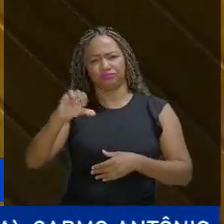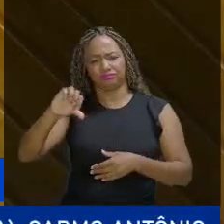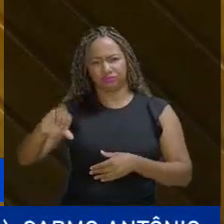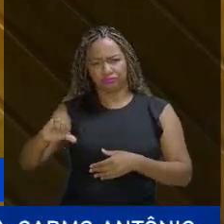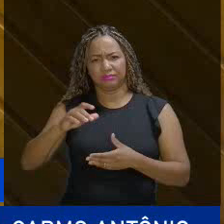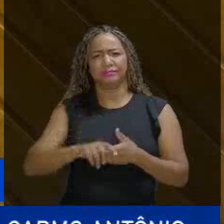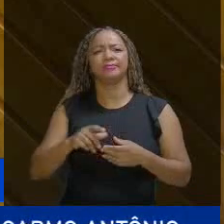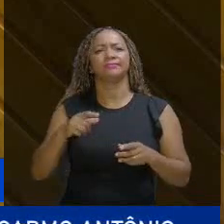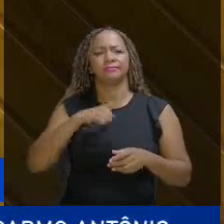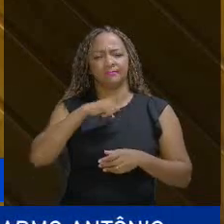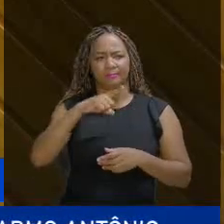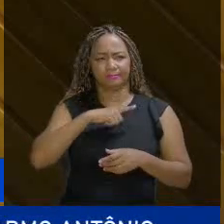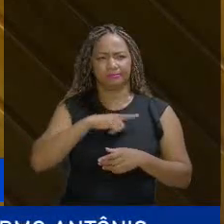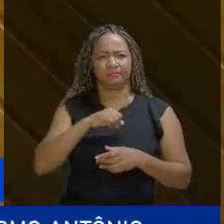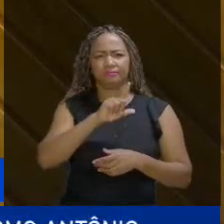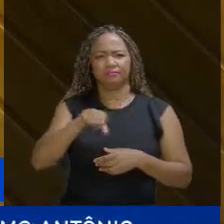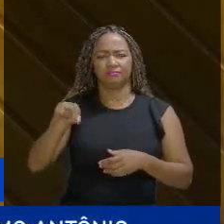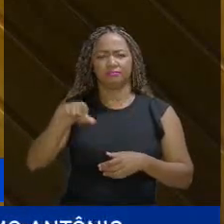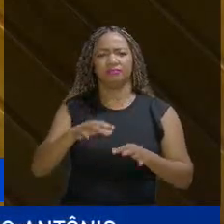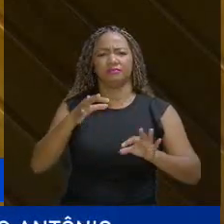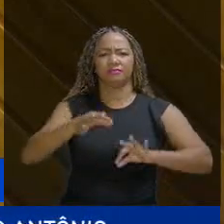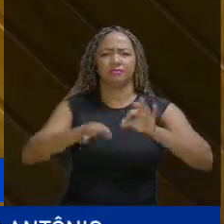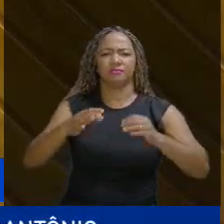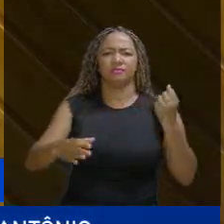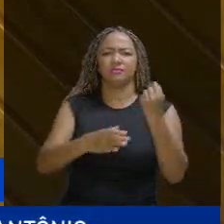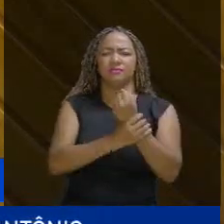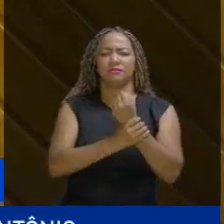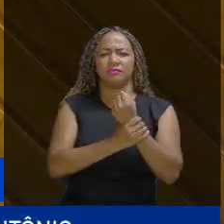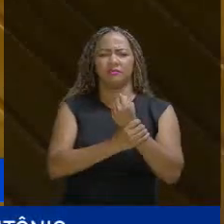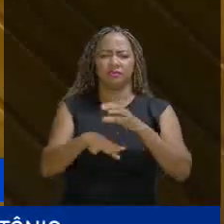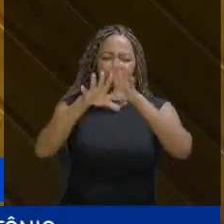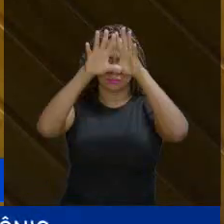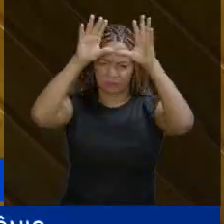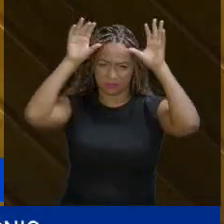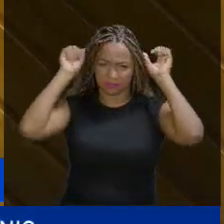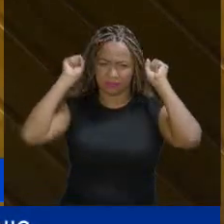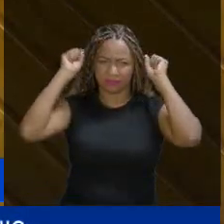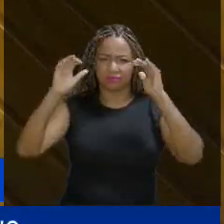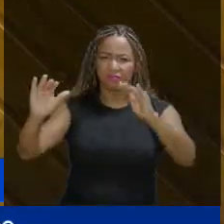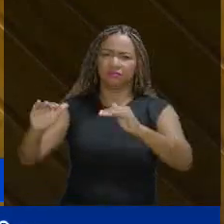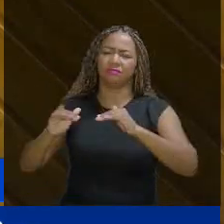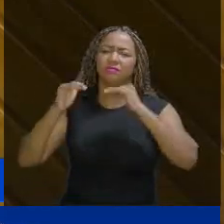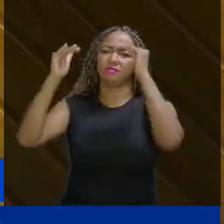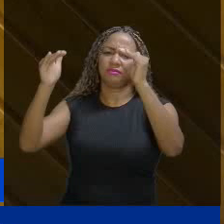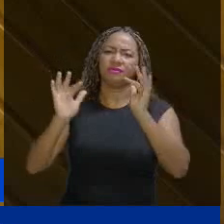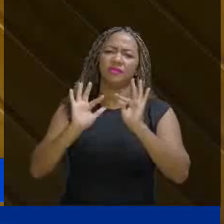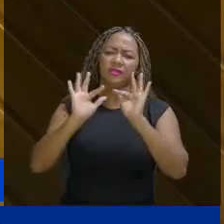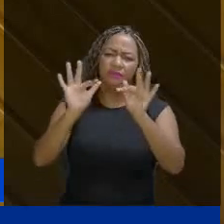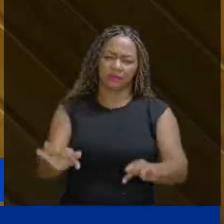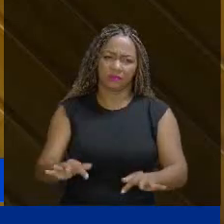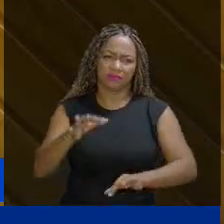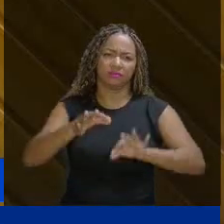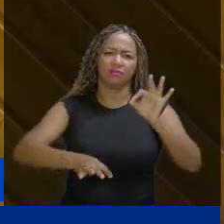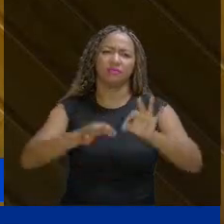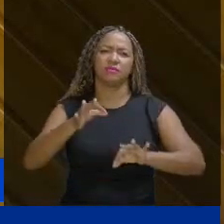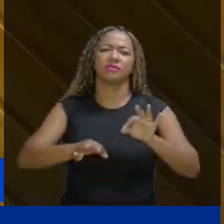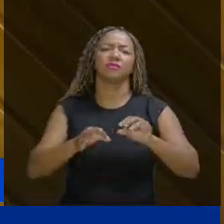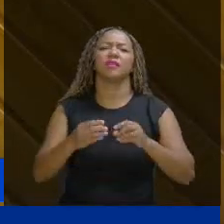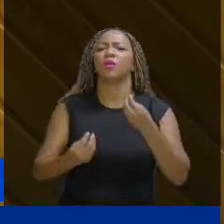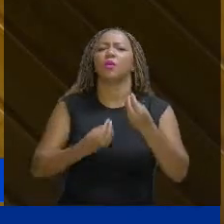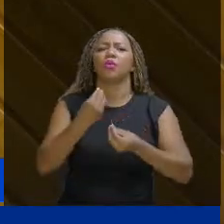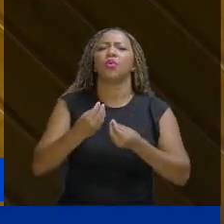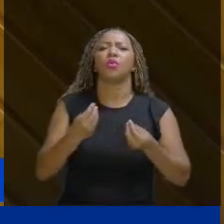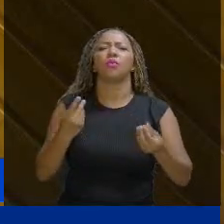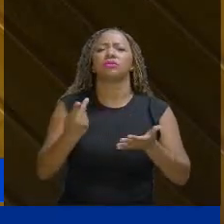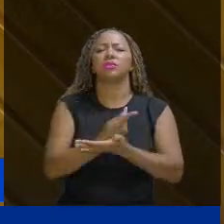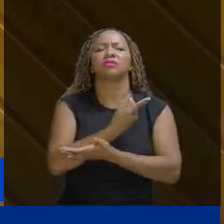tem suspensa a figura do juiz de garantias pelo Supremo Tribunal Federal, até que termina o julgamento e determina como que funcionará o